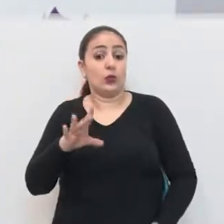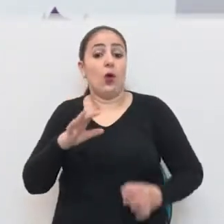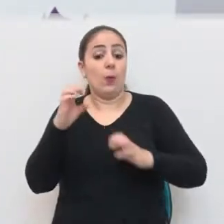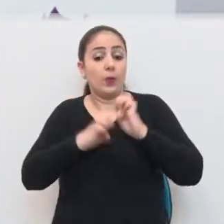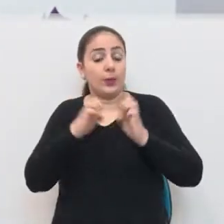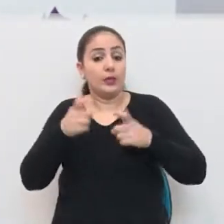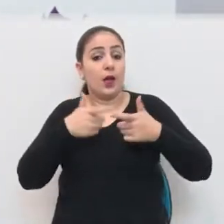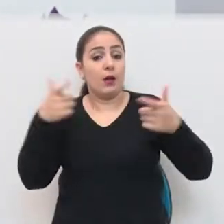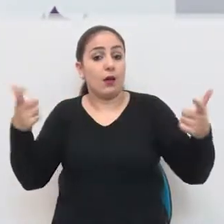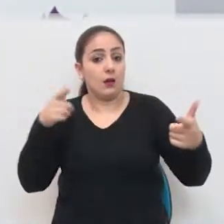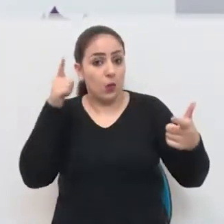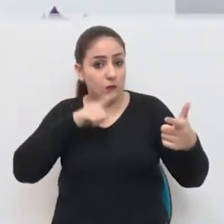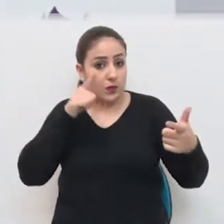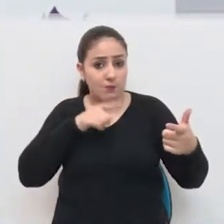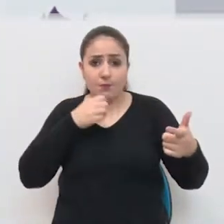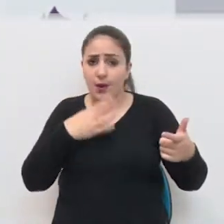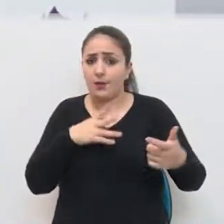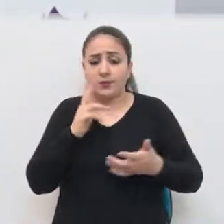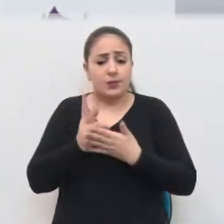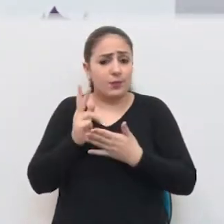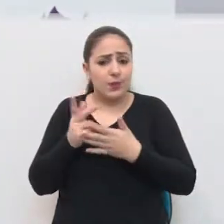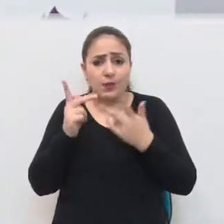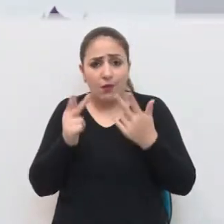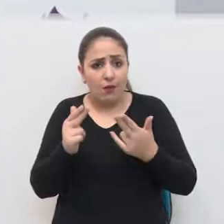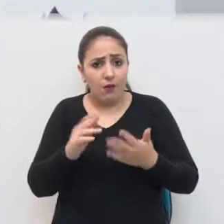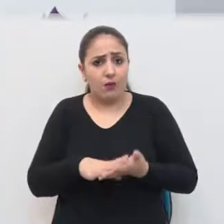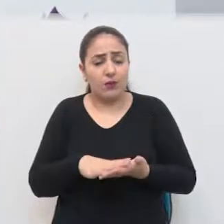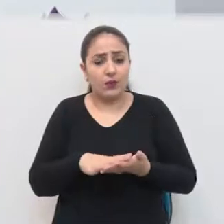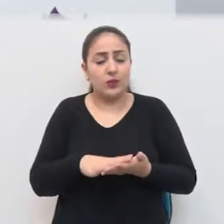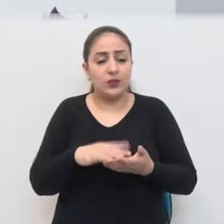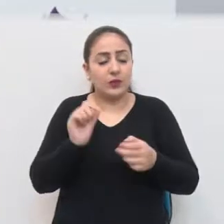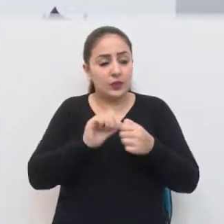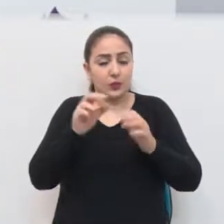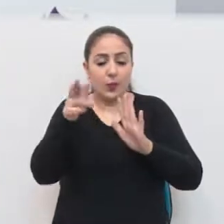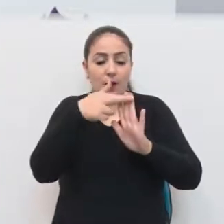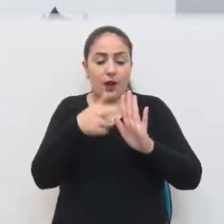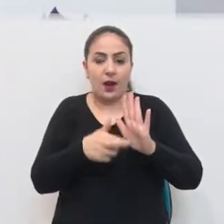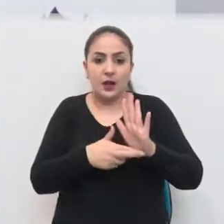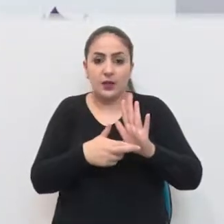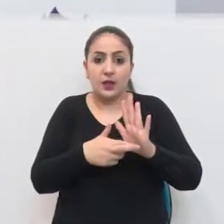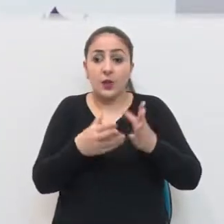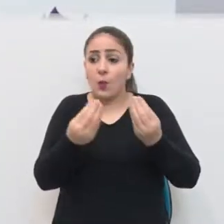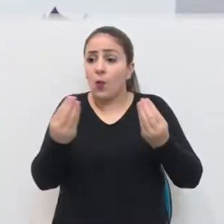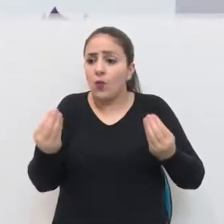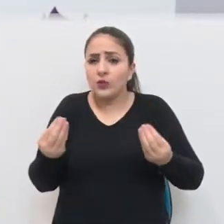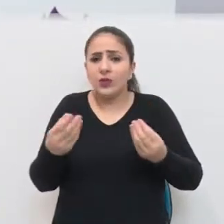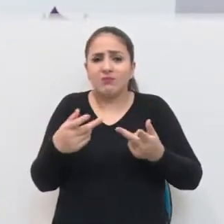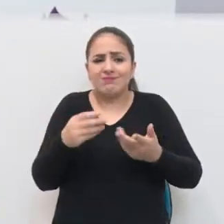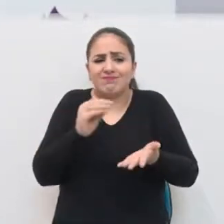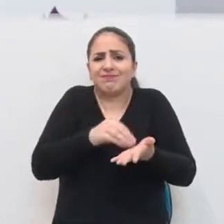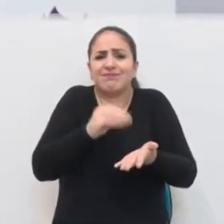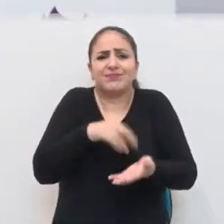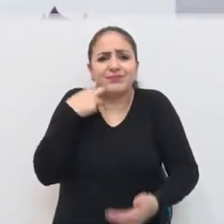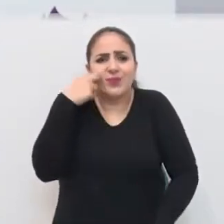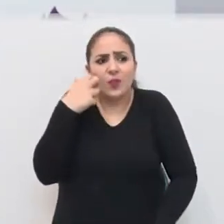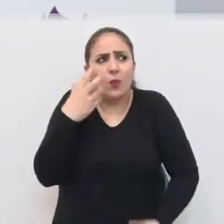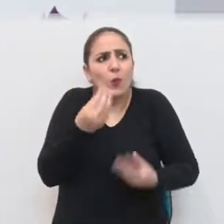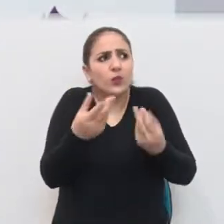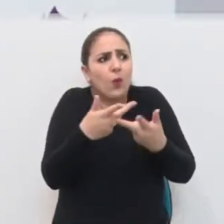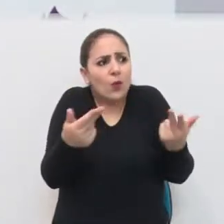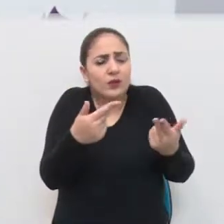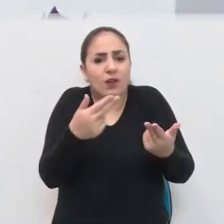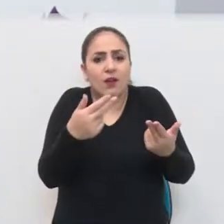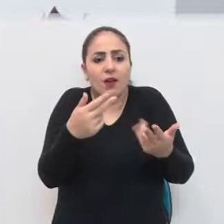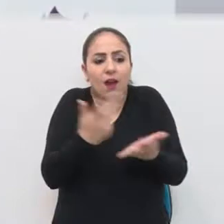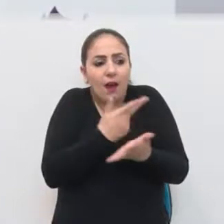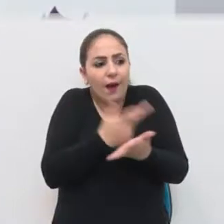o grandão que vai se dar bem, como sempre, né? Querendo colocar uma norma diante de tanta pouca vergonha que nós temos para